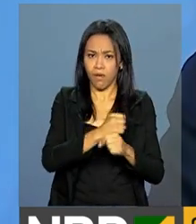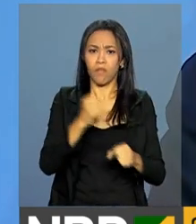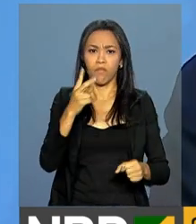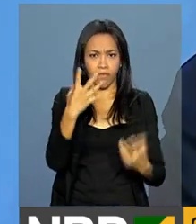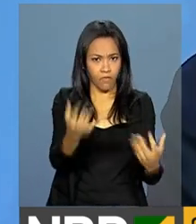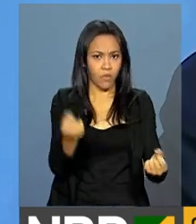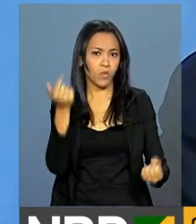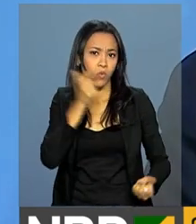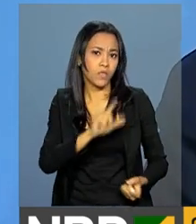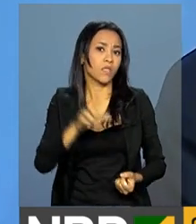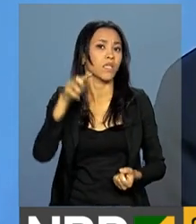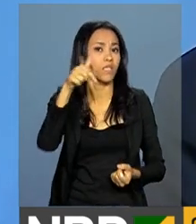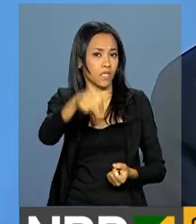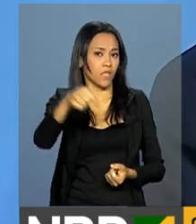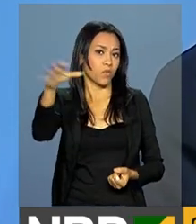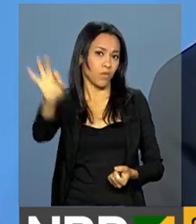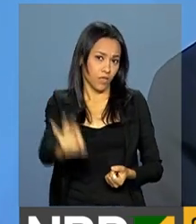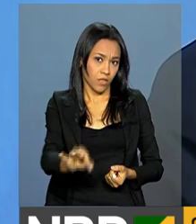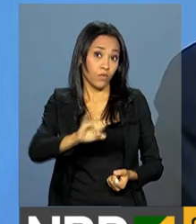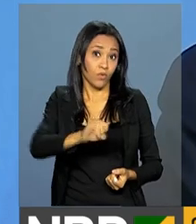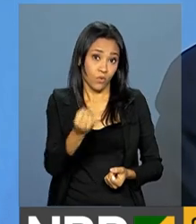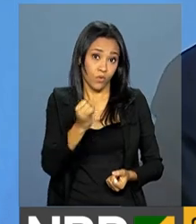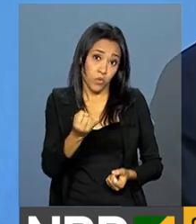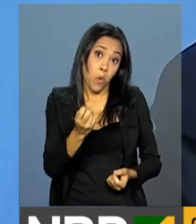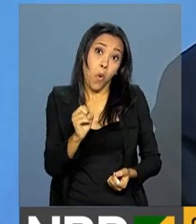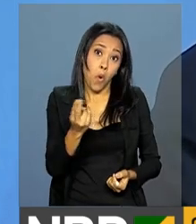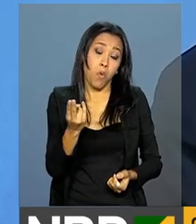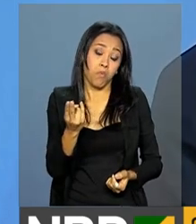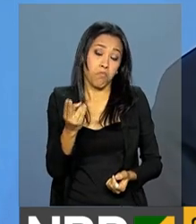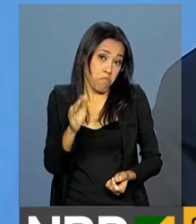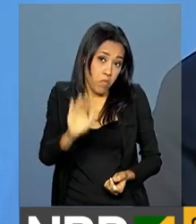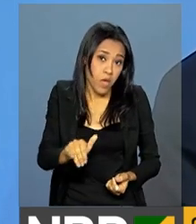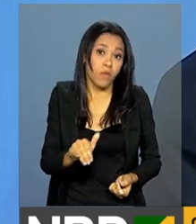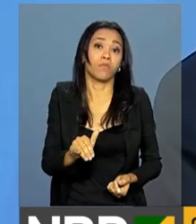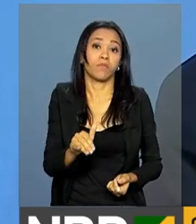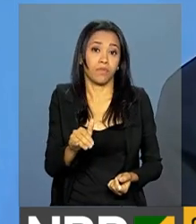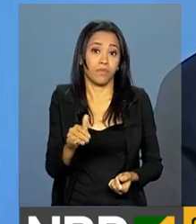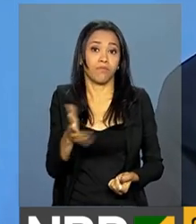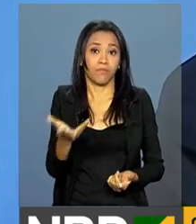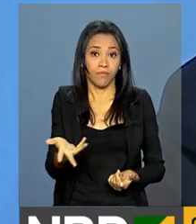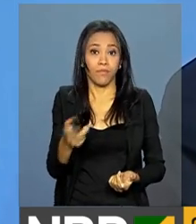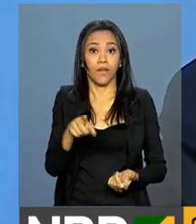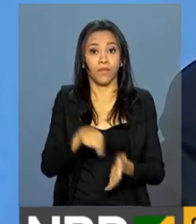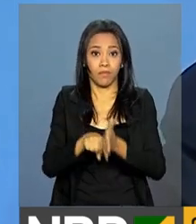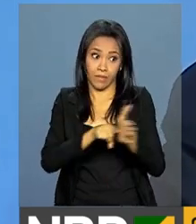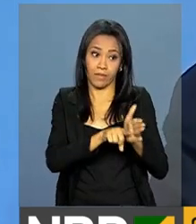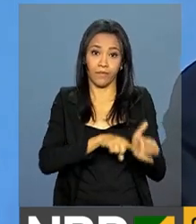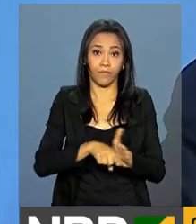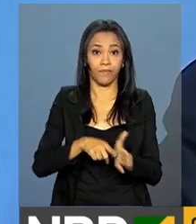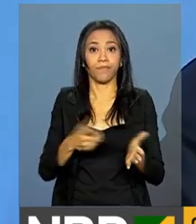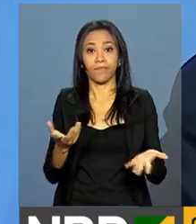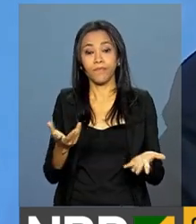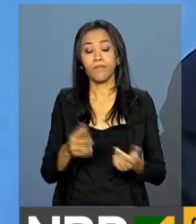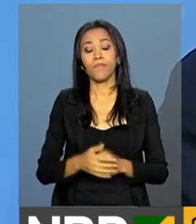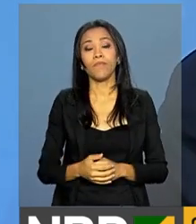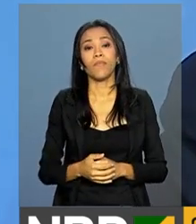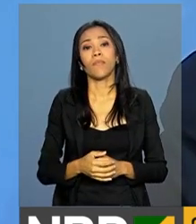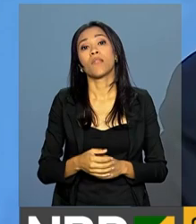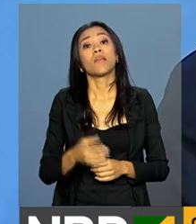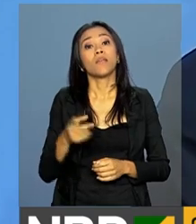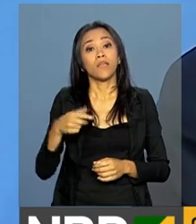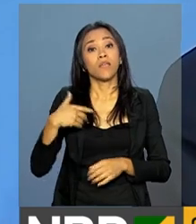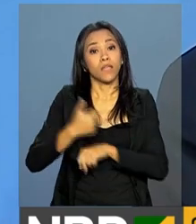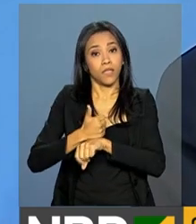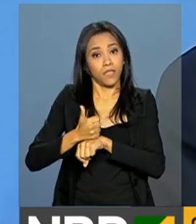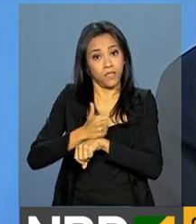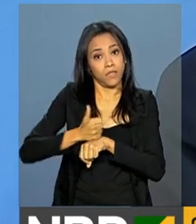menos em 7% dos juros, ou menos até, segundo dizem lá de Nilson Pinto, Orsione, Priante, os